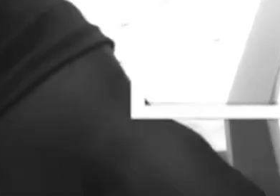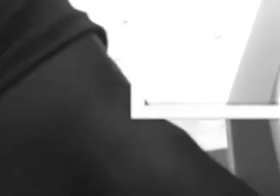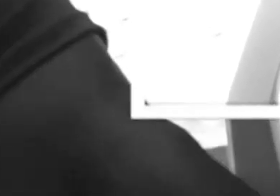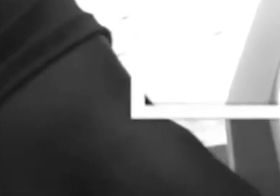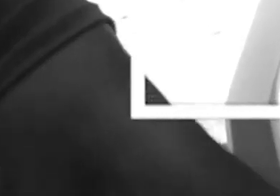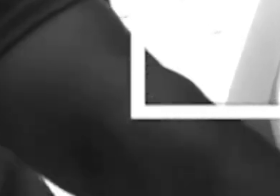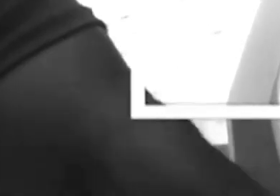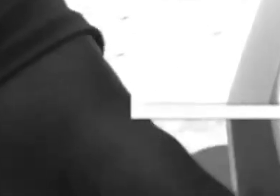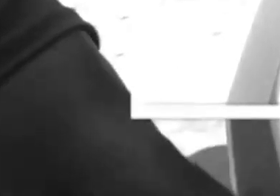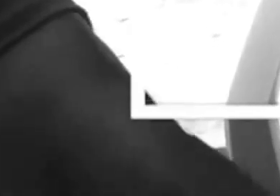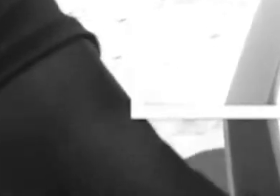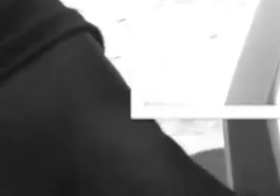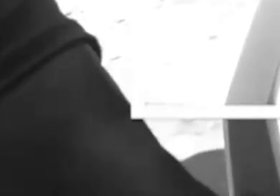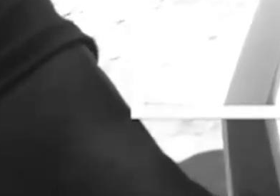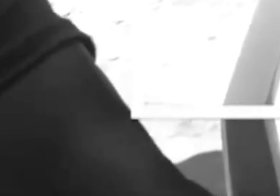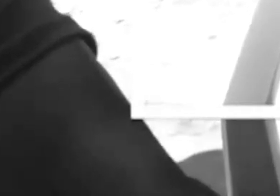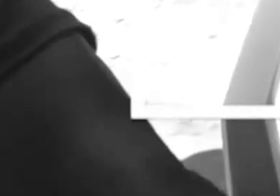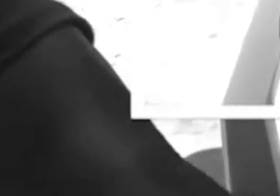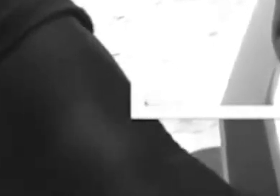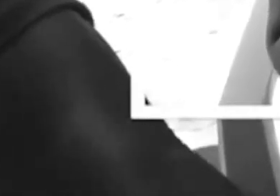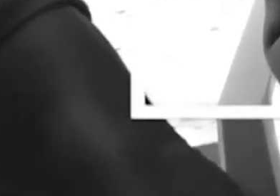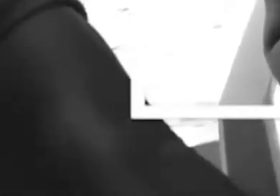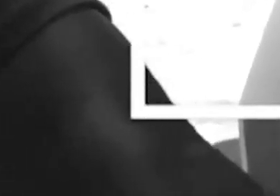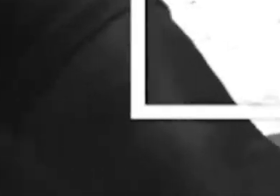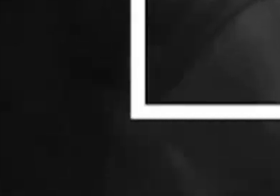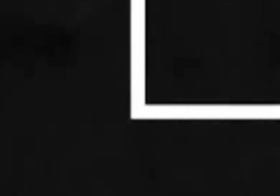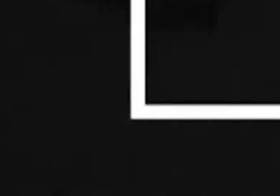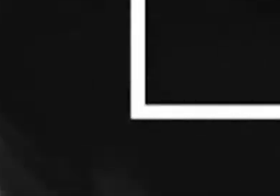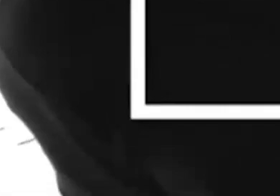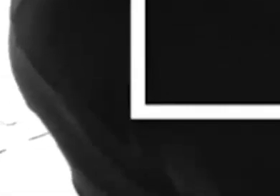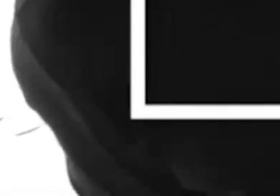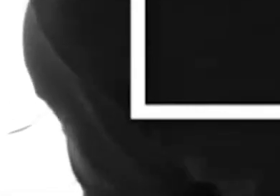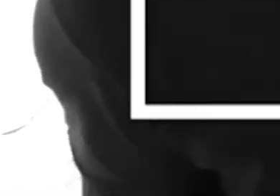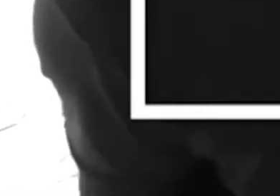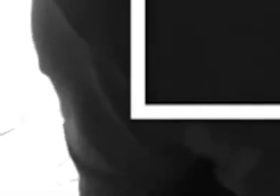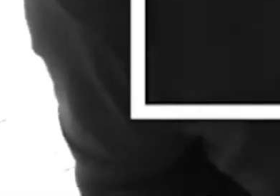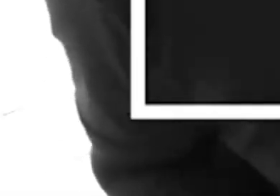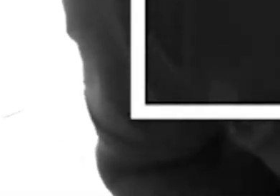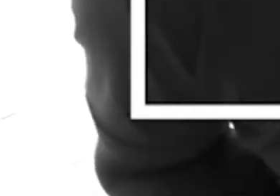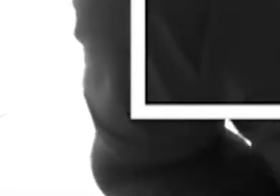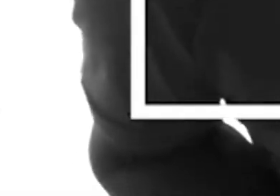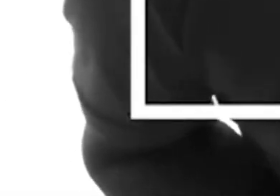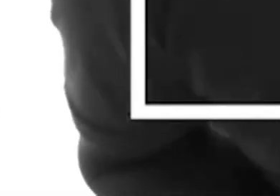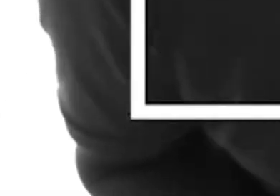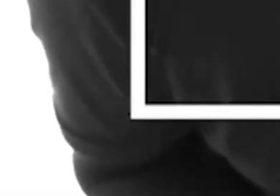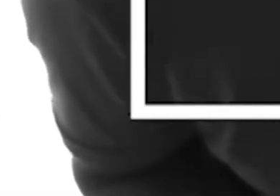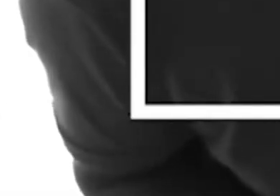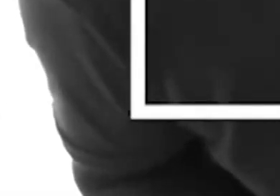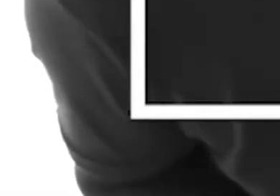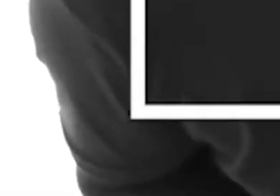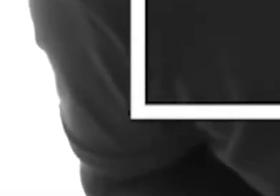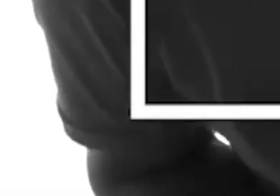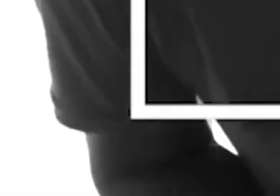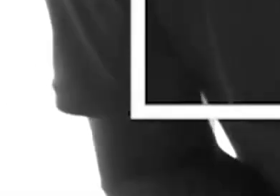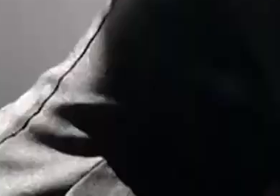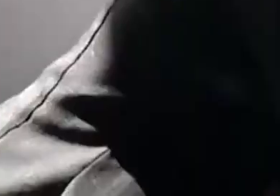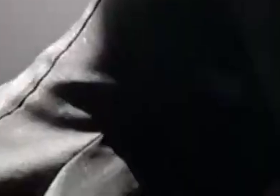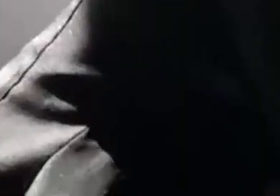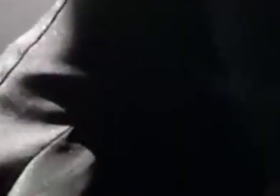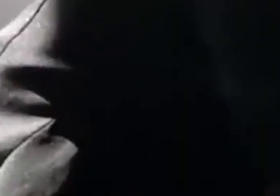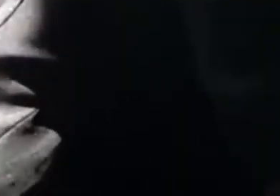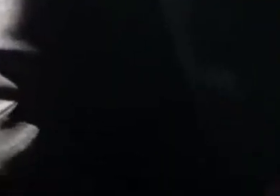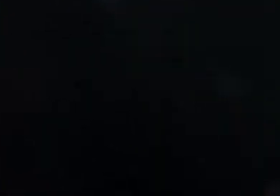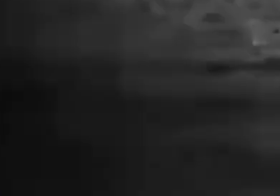Não é que eu tô dizendo... Mas não vai apanhar não, né? Eu disse que nós vamos namorar a mulher que tem apanha. Rebota. Apanha, mas é